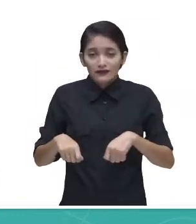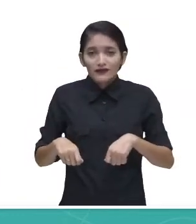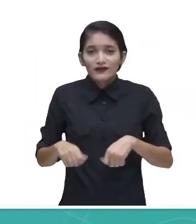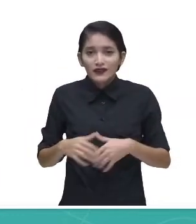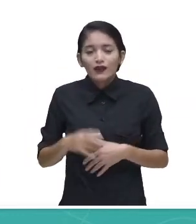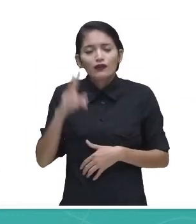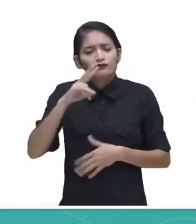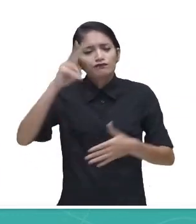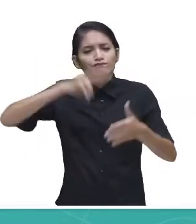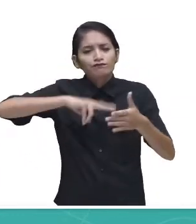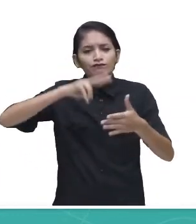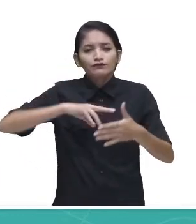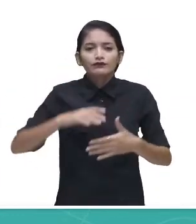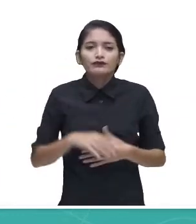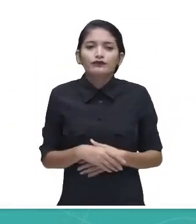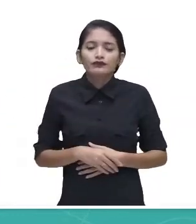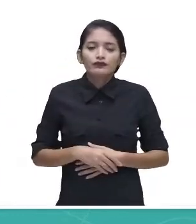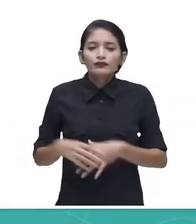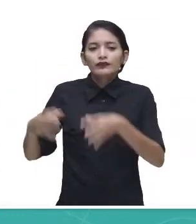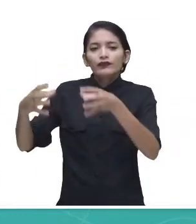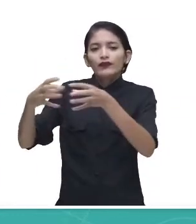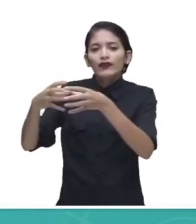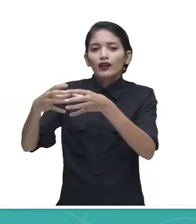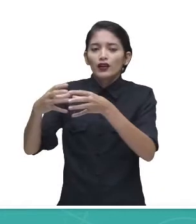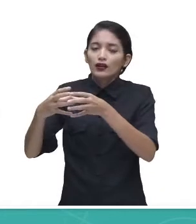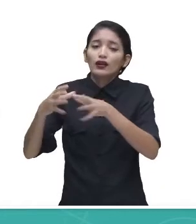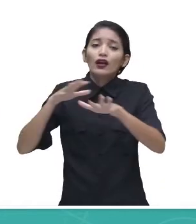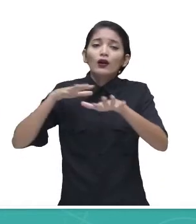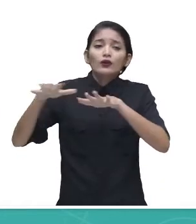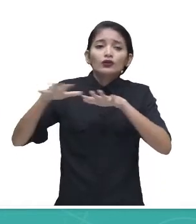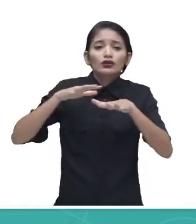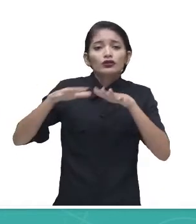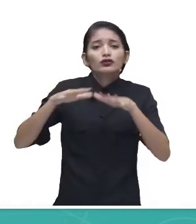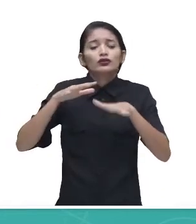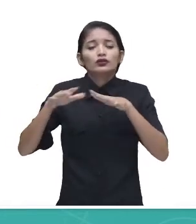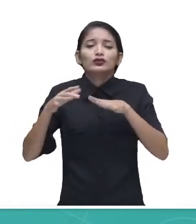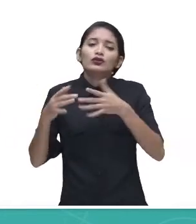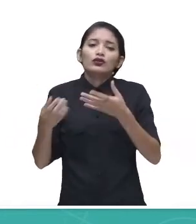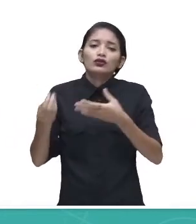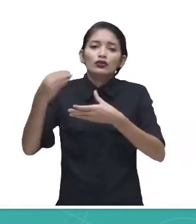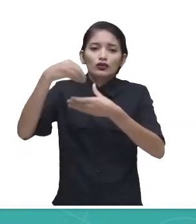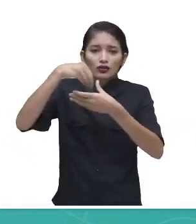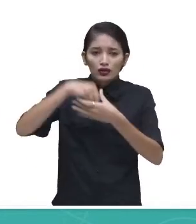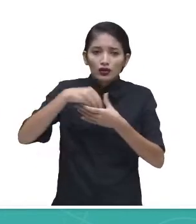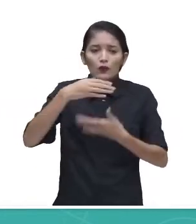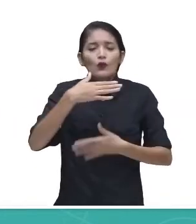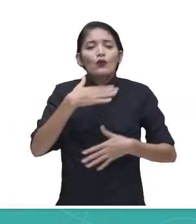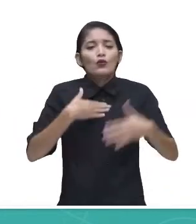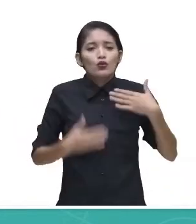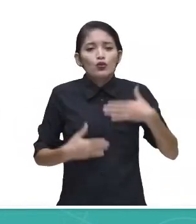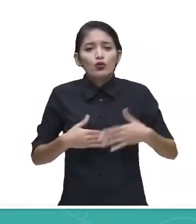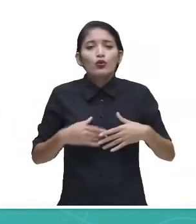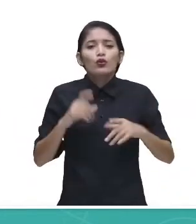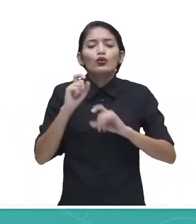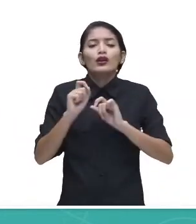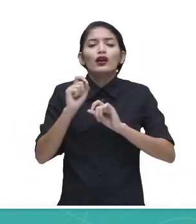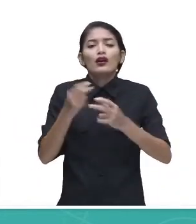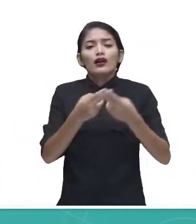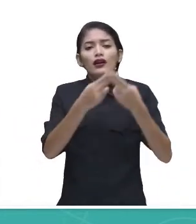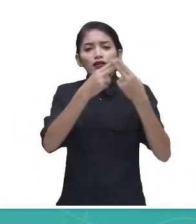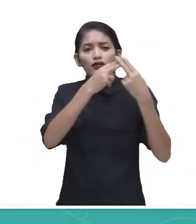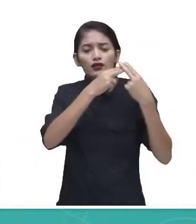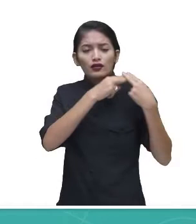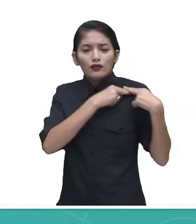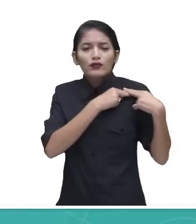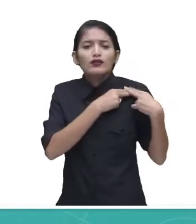ler aí metabolismo. Conjunto de reações químicas que ocorrem no nosso corpo, as quais são responsáveis para